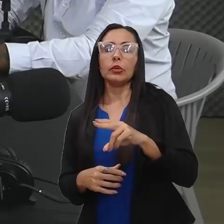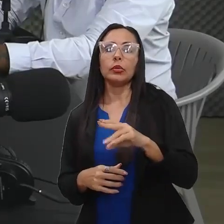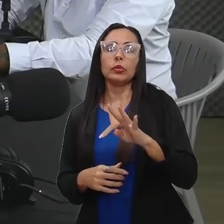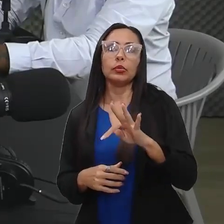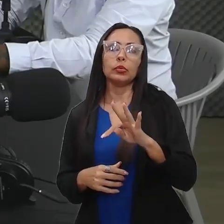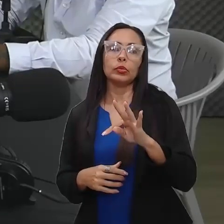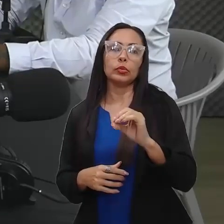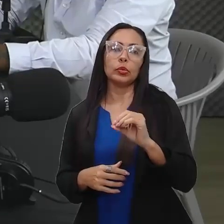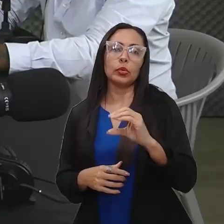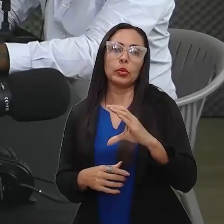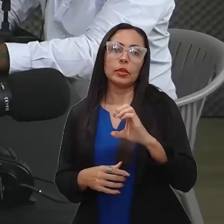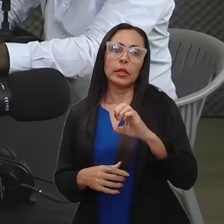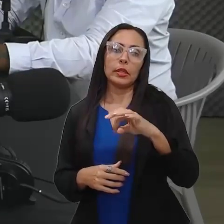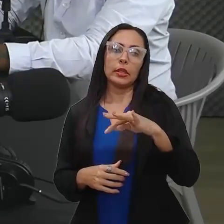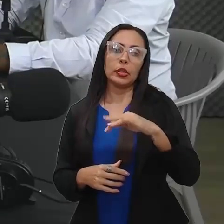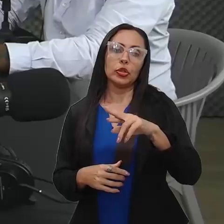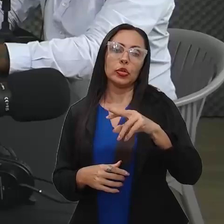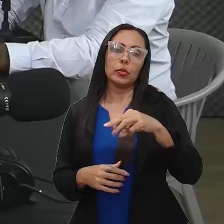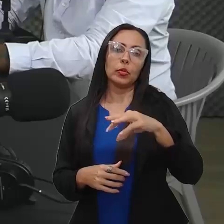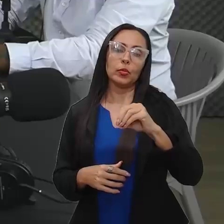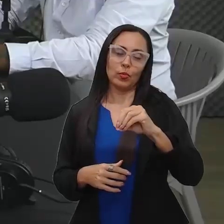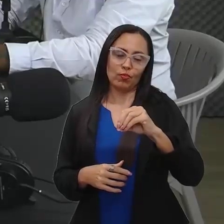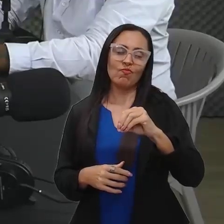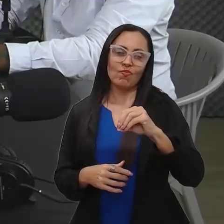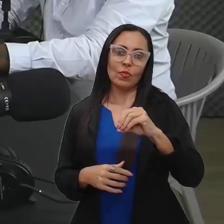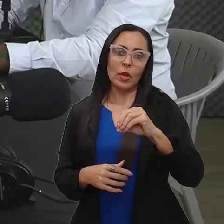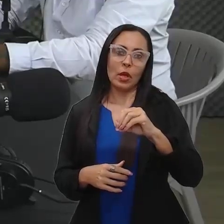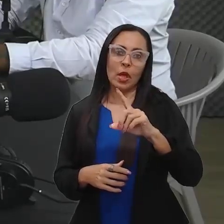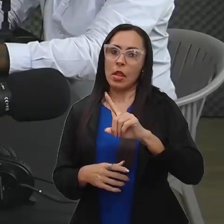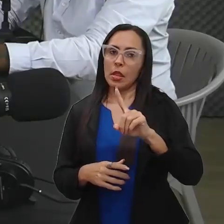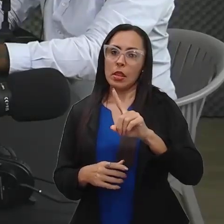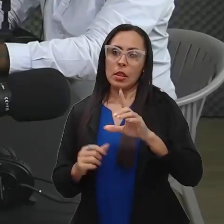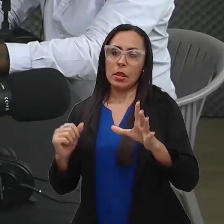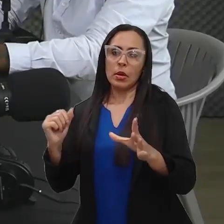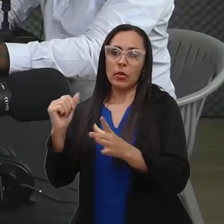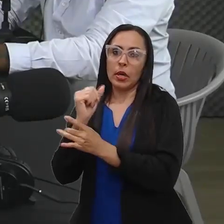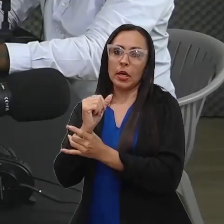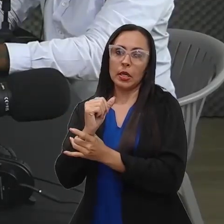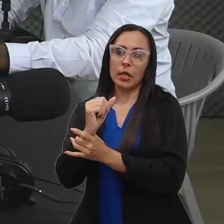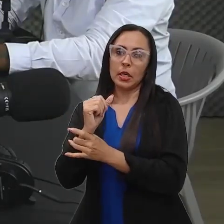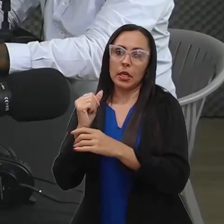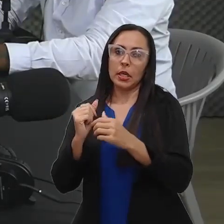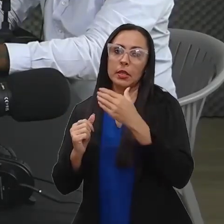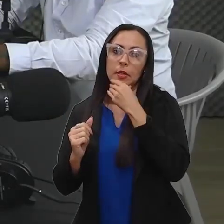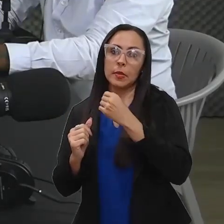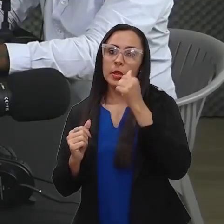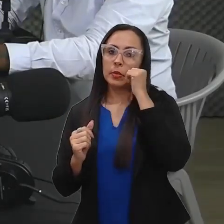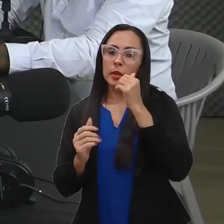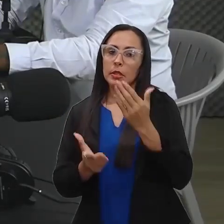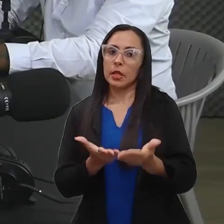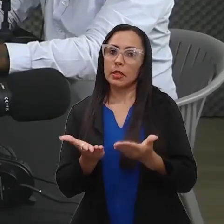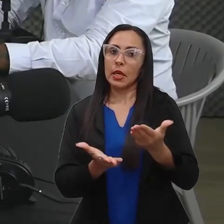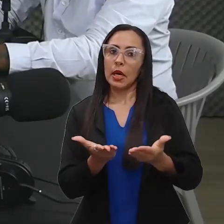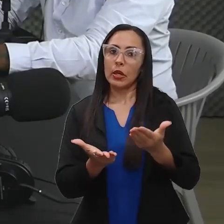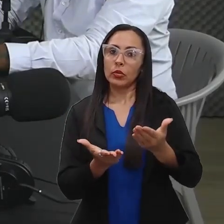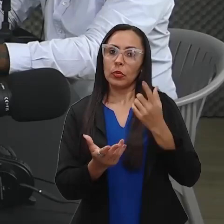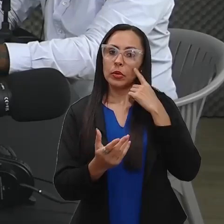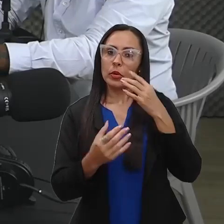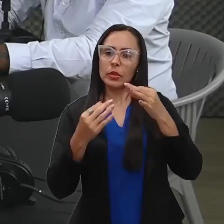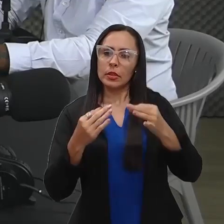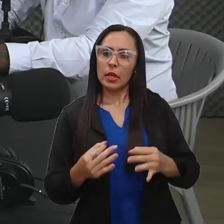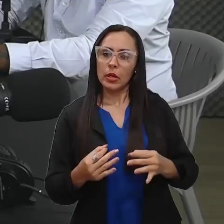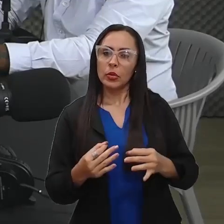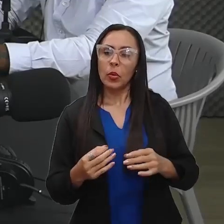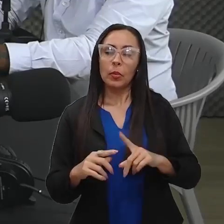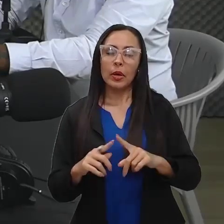né? Esse adultocentrismo que vai não garantir que esse menino, essa menina seja tratado como sujeito de direitos, mas